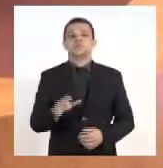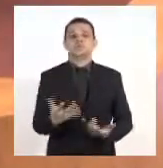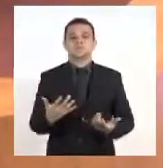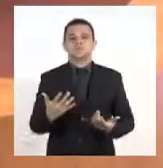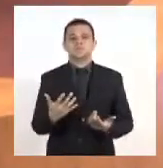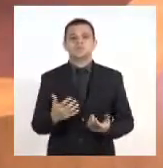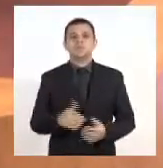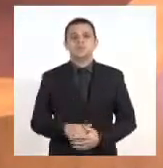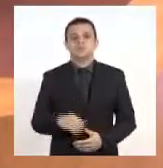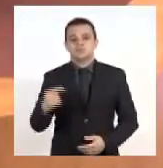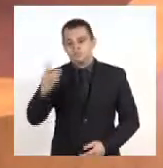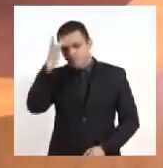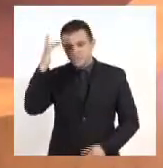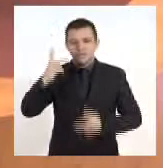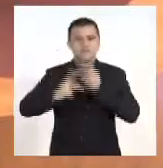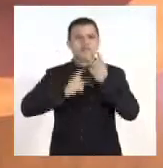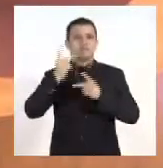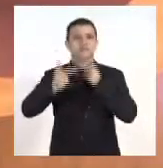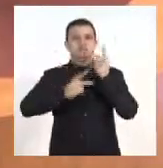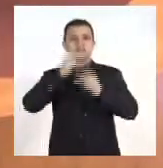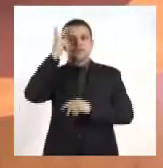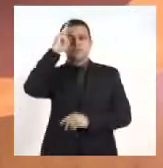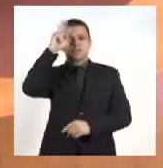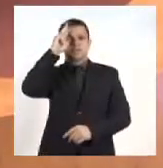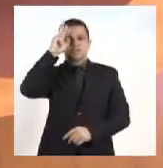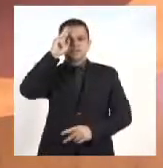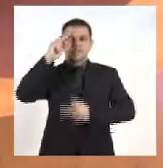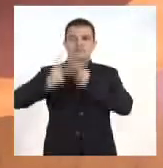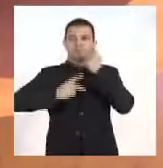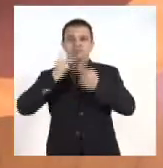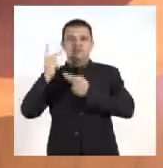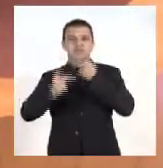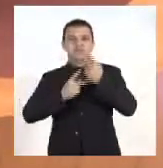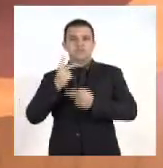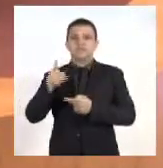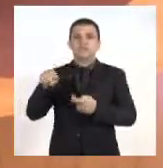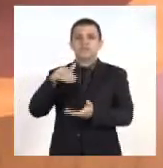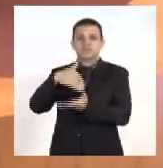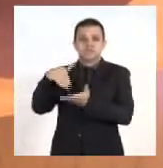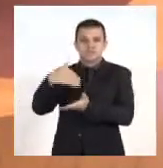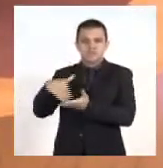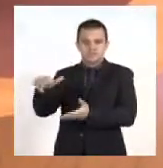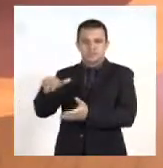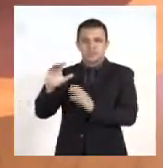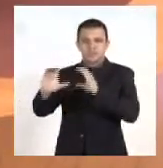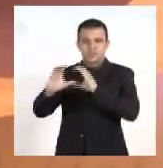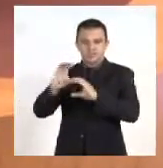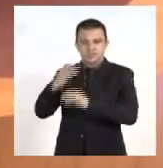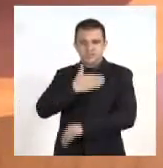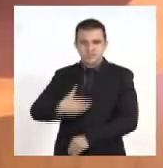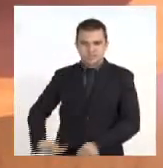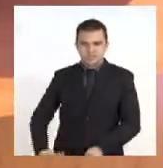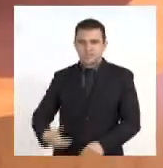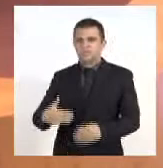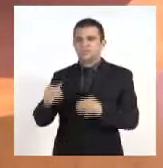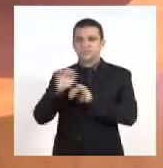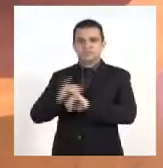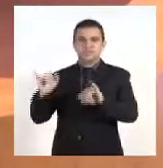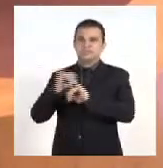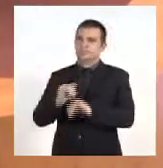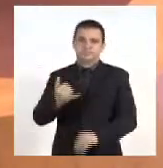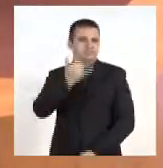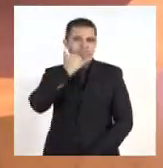história mal contada pela Secretaria de Comunicação de Governo, sinto muito, esse governo não tem credibilidade para